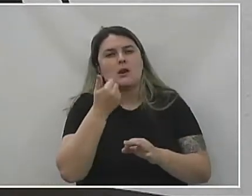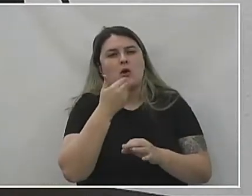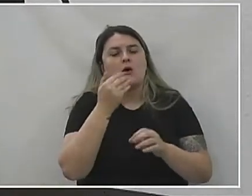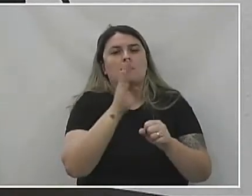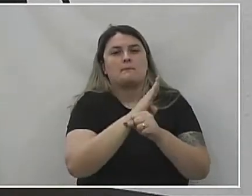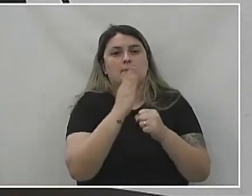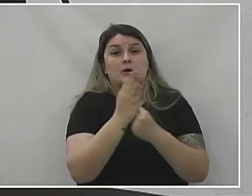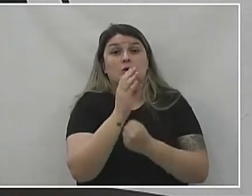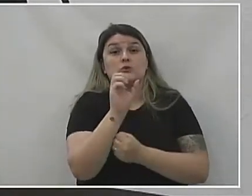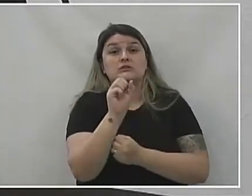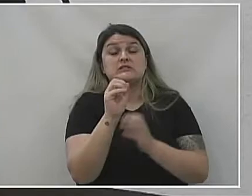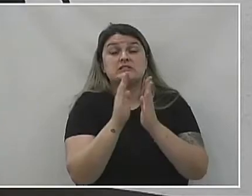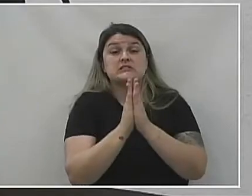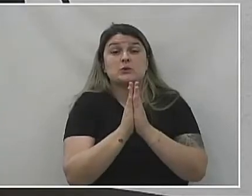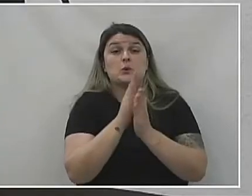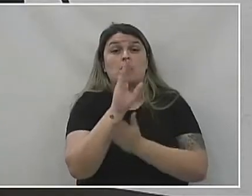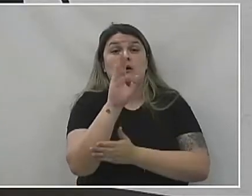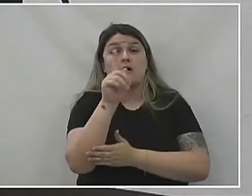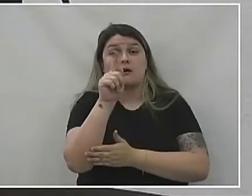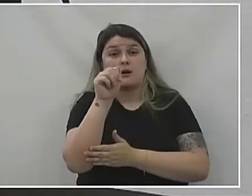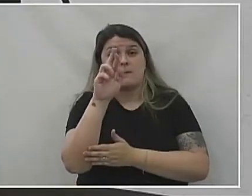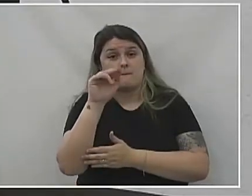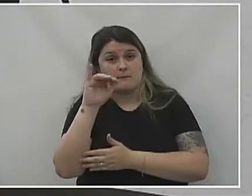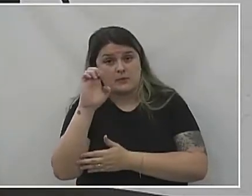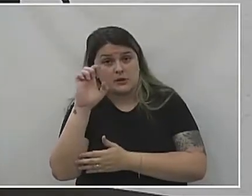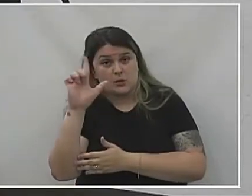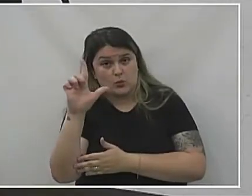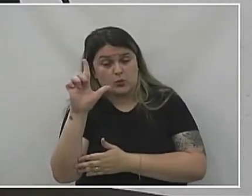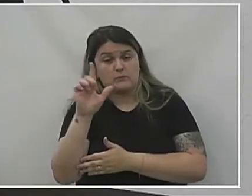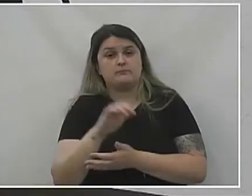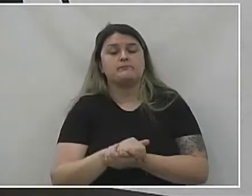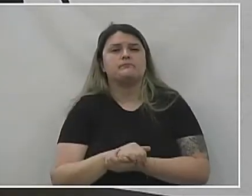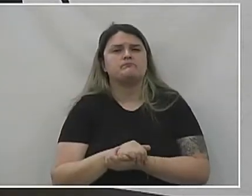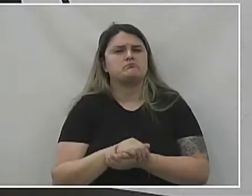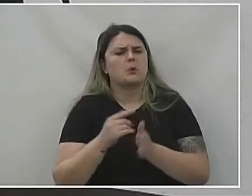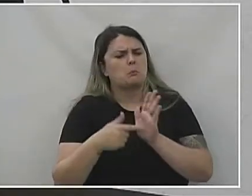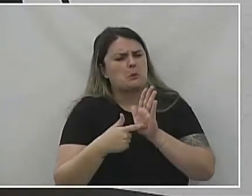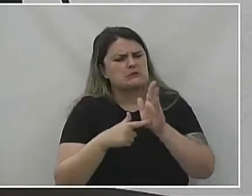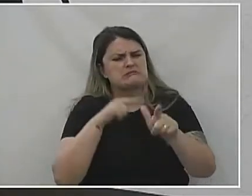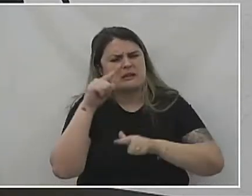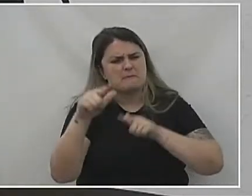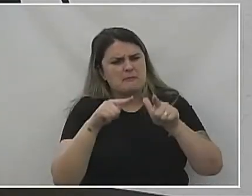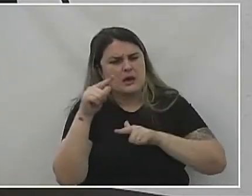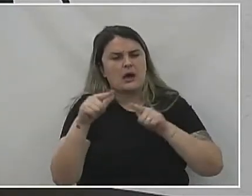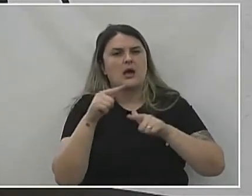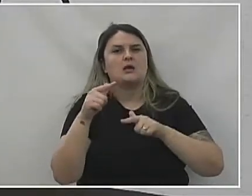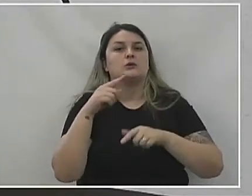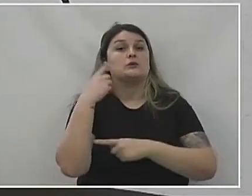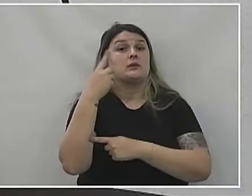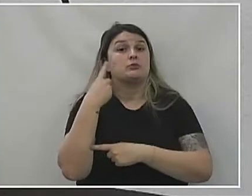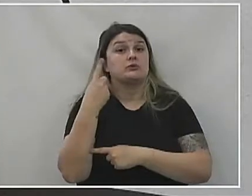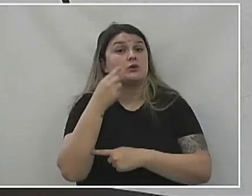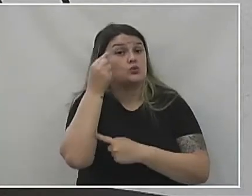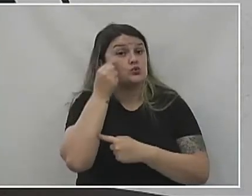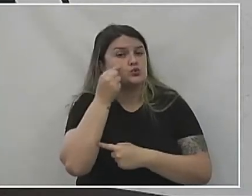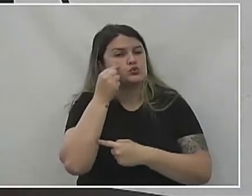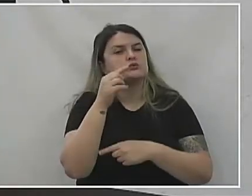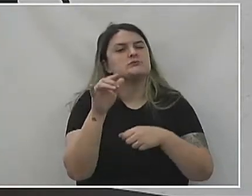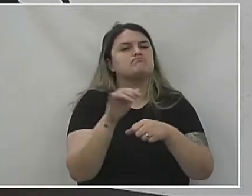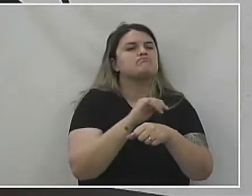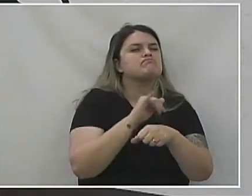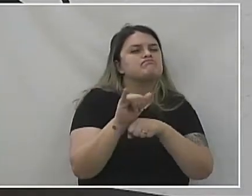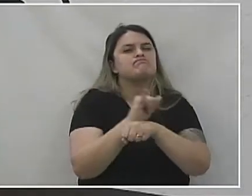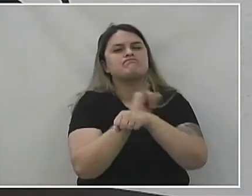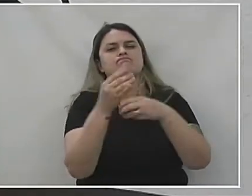isso e quero destacar também tá é o trabalho e articulação do deputado Russo em que através da articulação